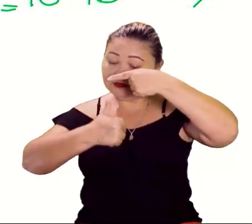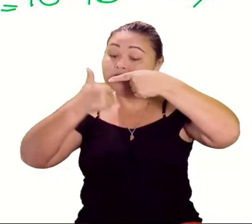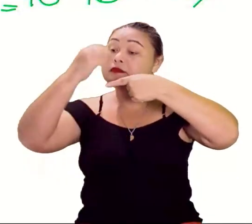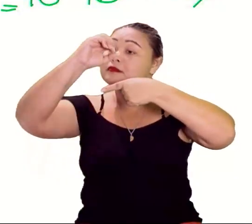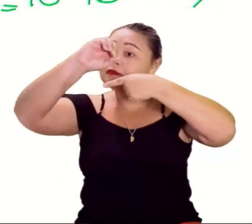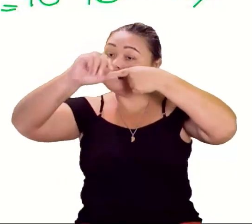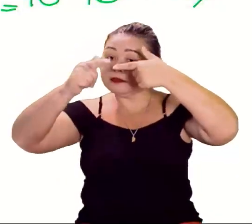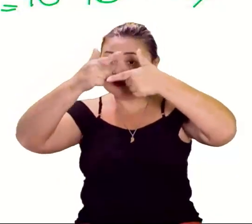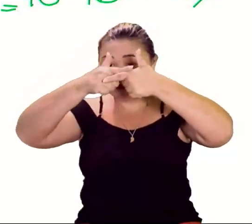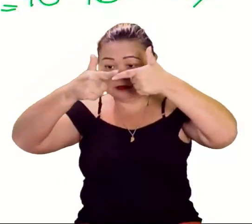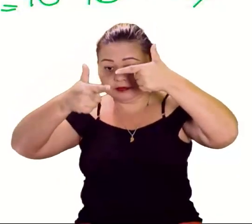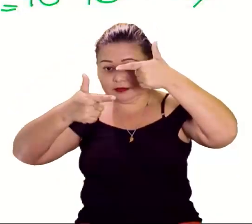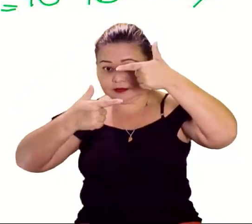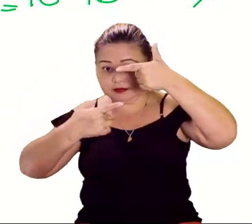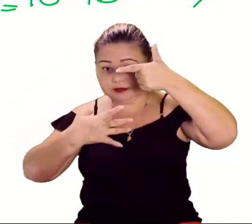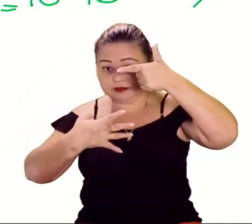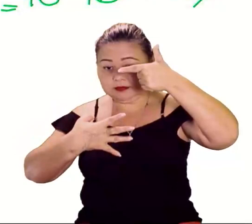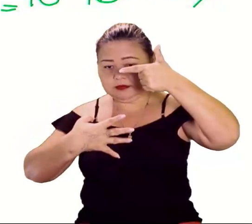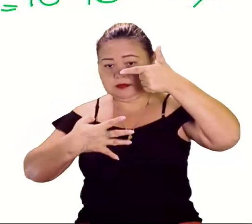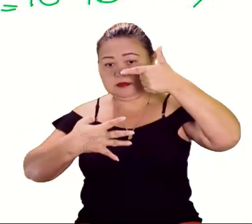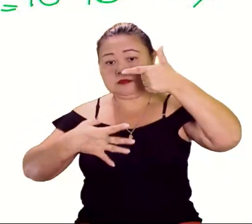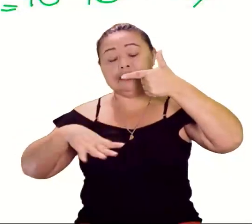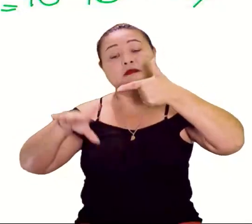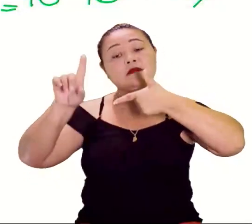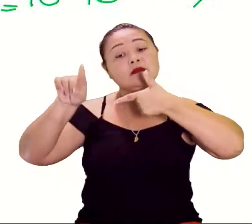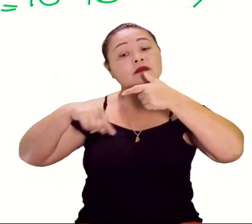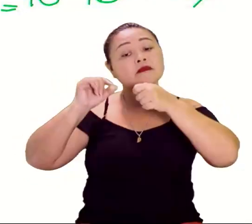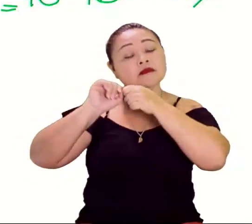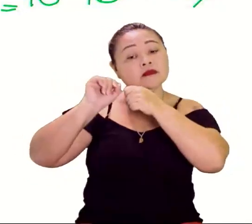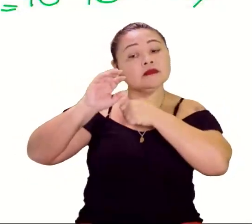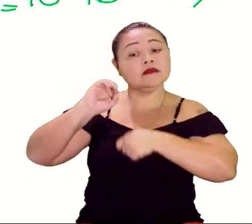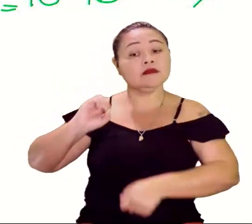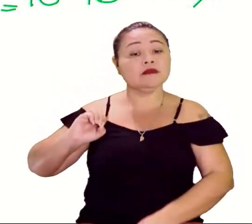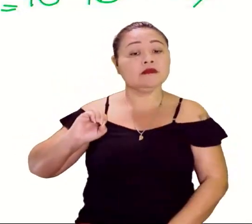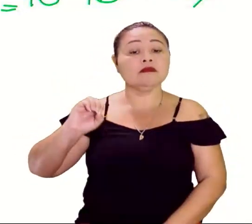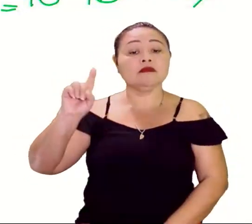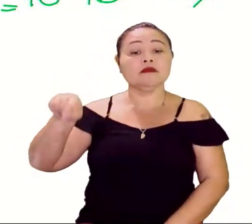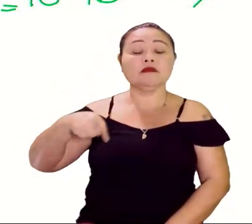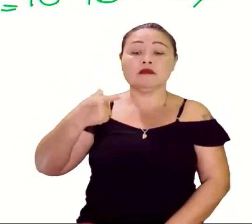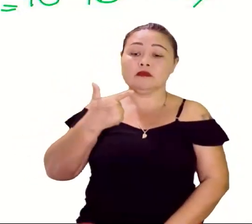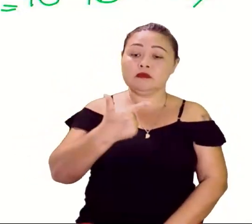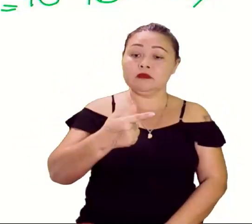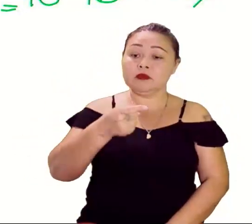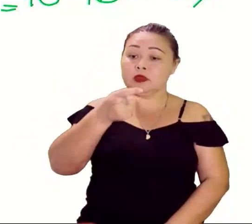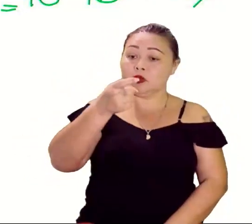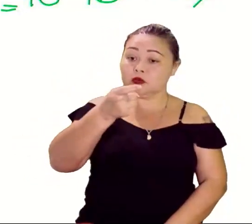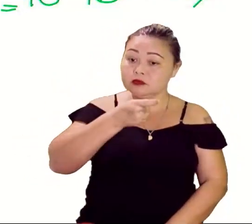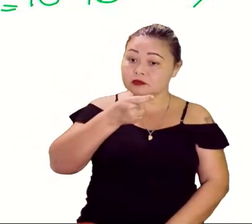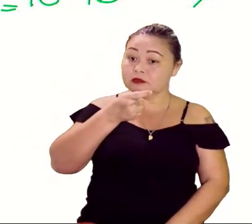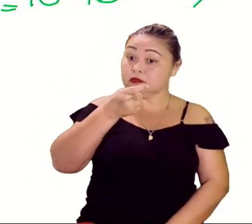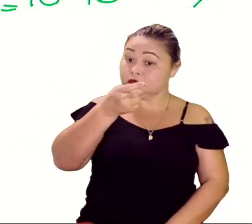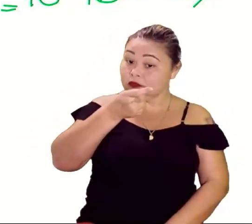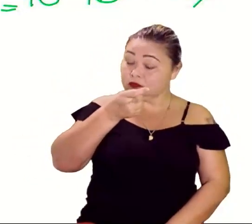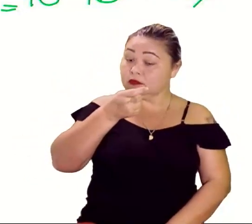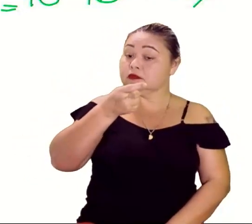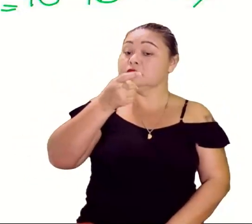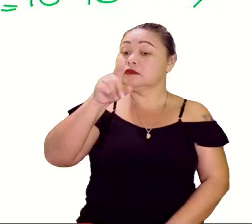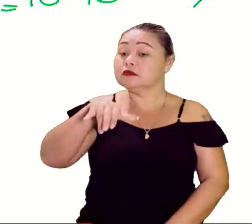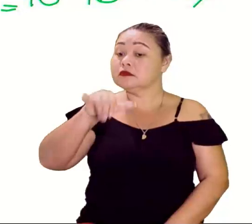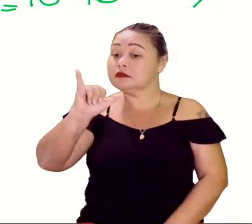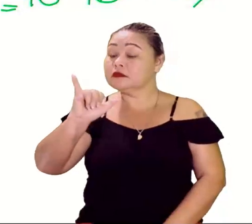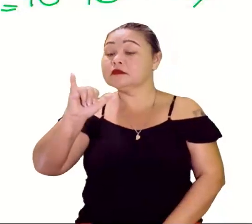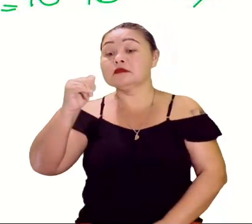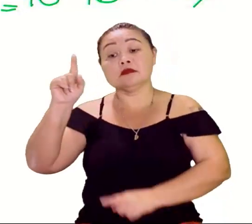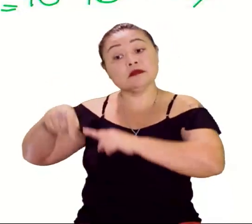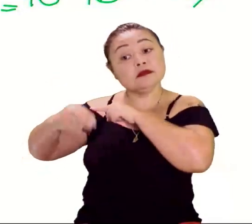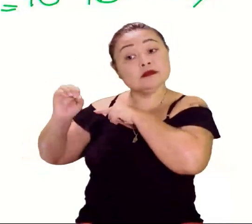0 dividido por 4 é 0, né? Então, o x vértice é 2. Então, o nosso parzinho ordenado é 2. E o y